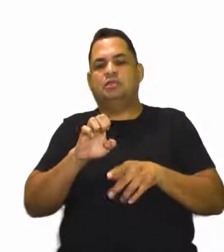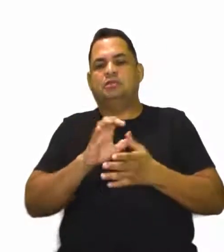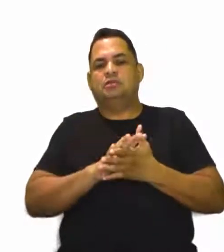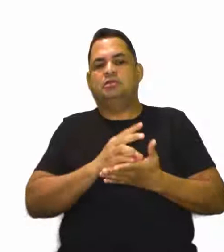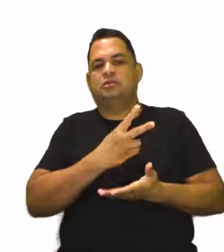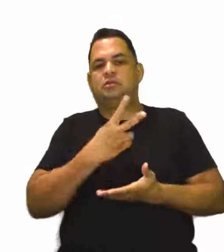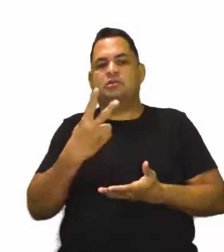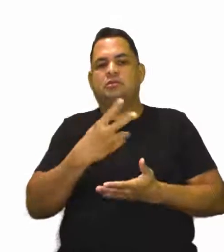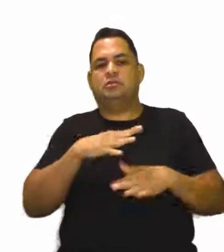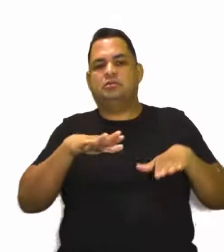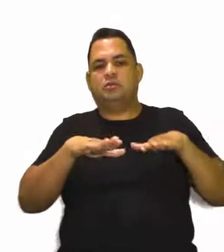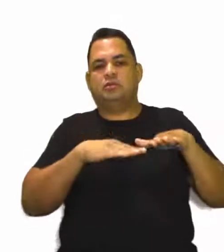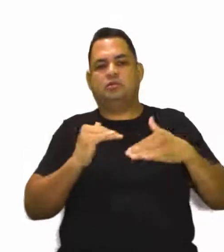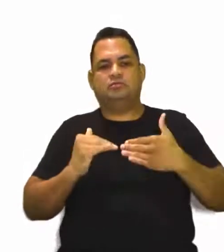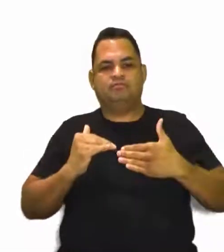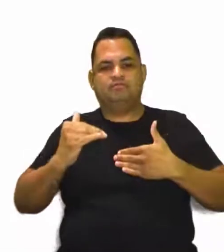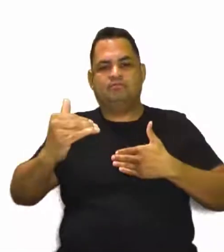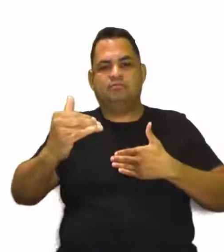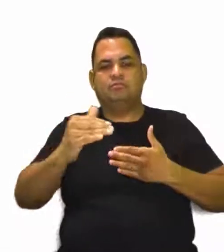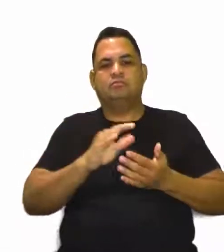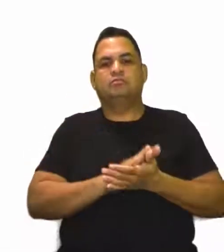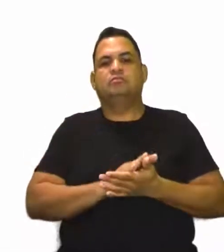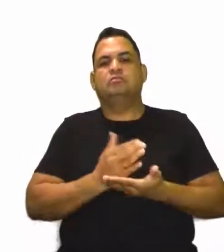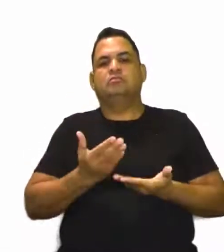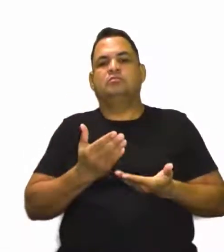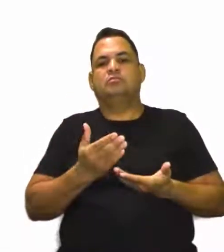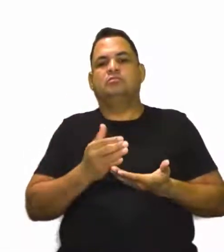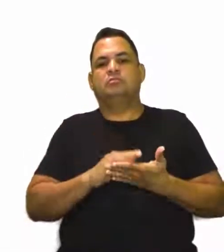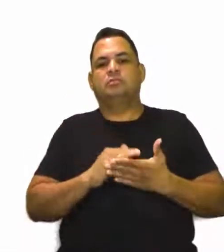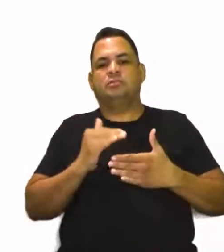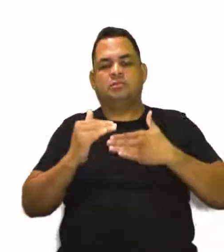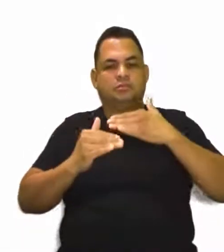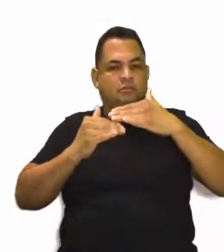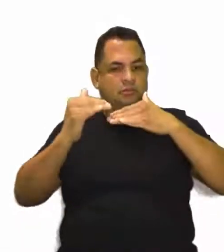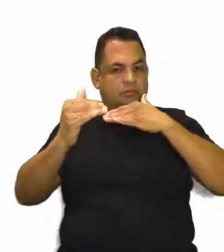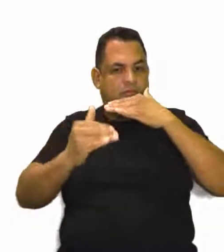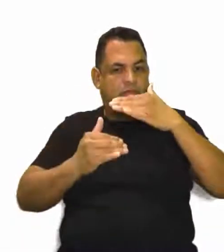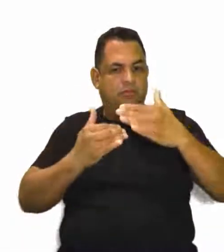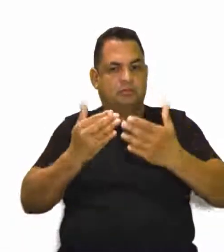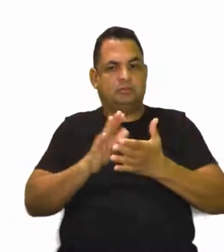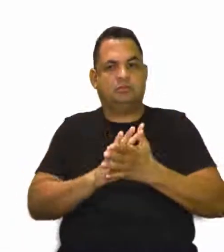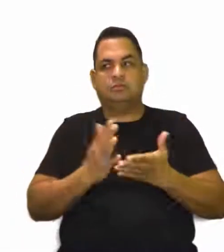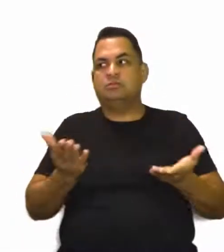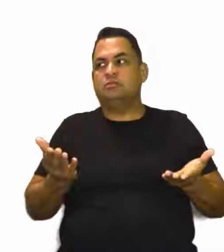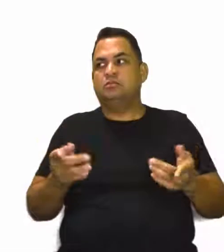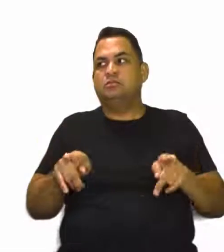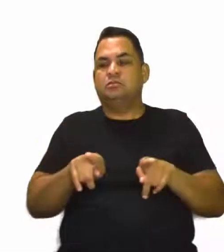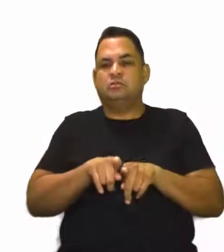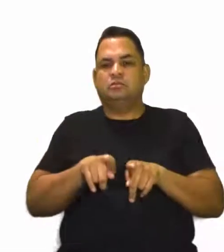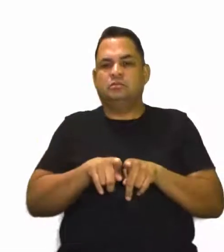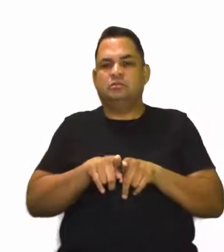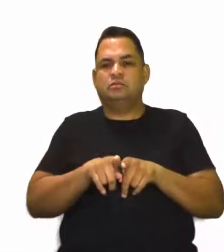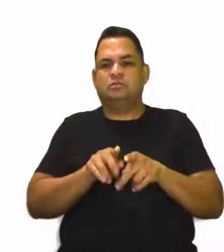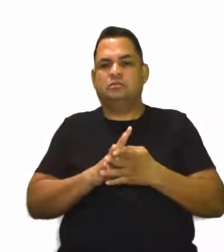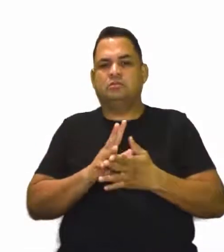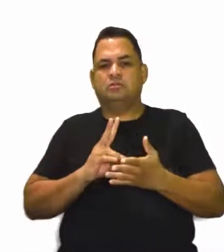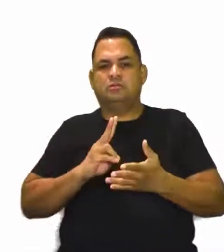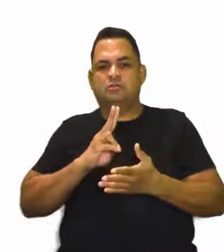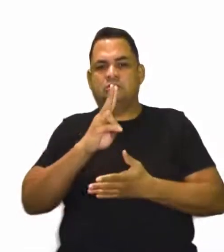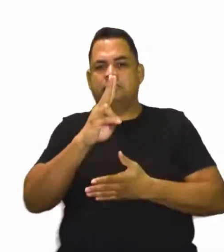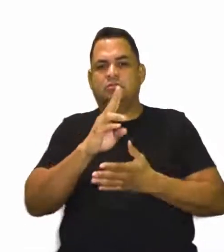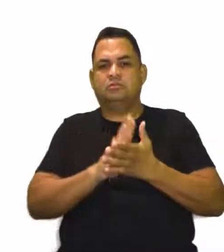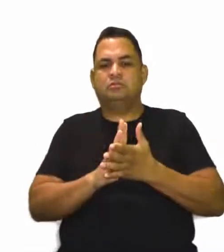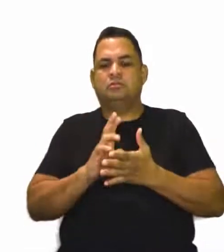segunda parte, que é o movimento avançado, que vai entrar na etapa de progressão, que vai trabalhar exercícios